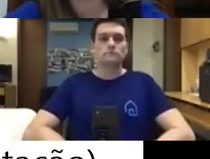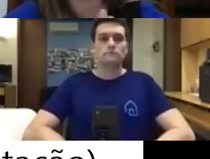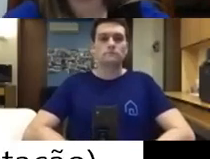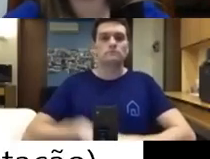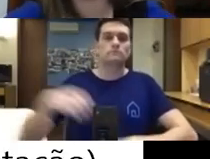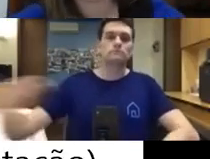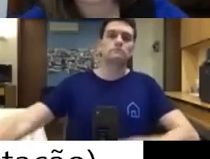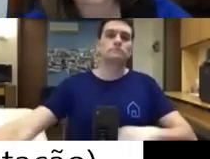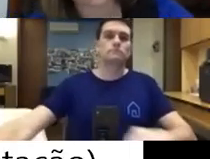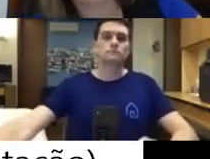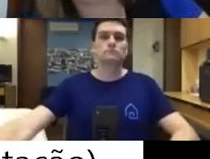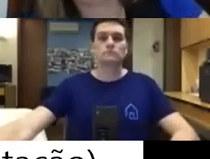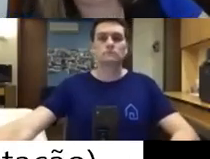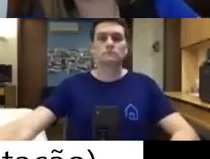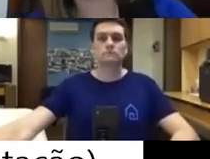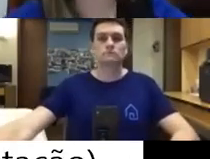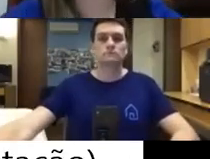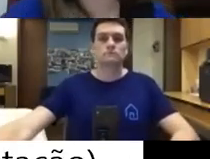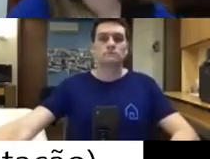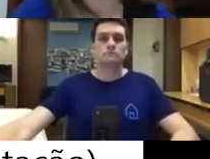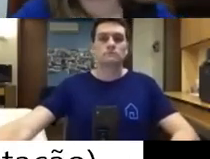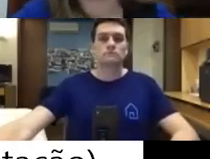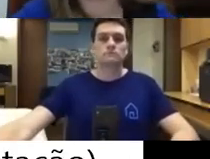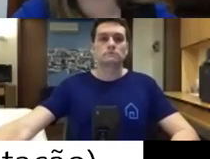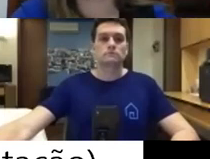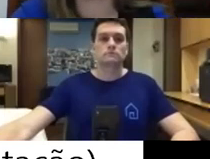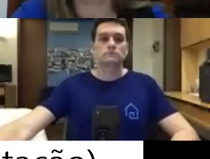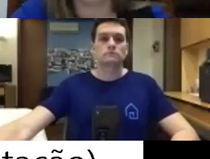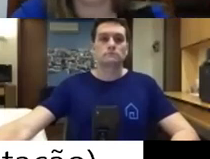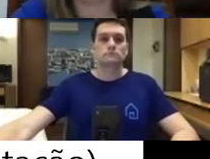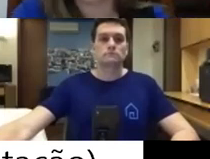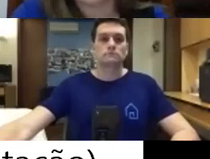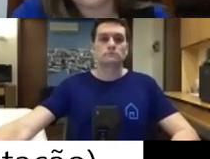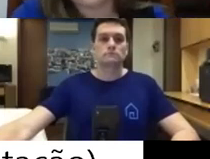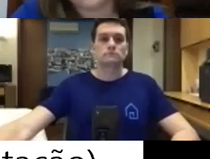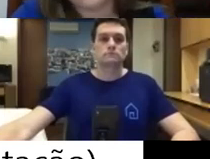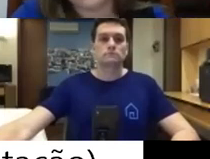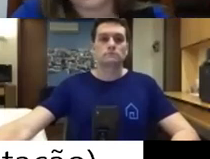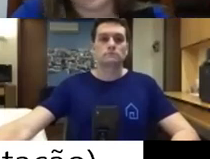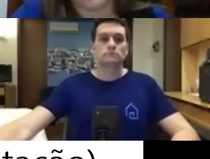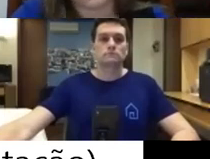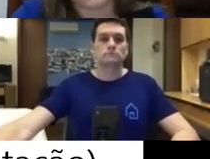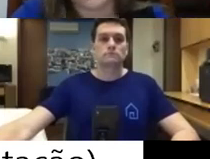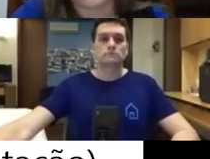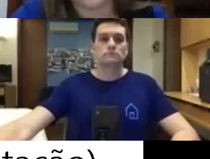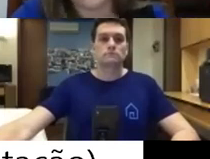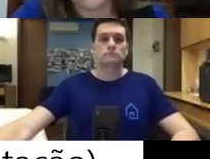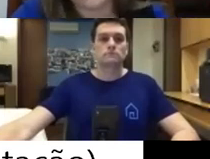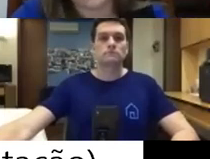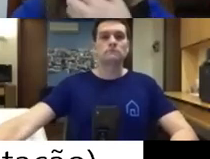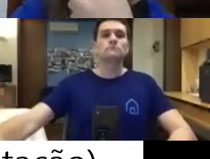Então, as principais mudanças que acontecem a nível microestrutural, tá? O CSH, que é aquele nosso composto,